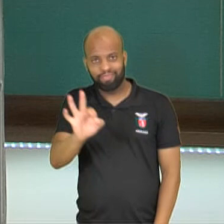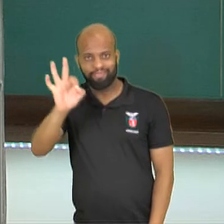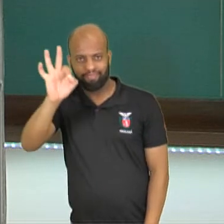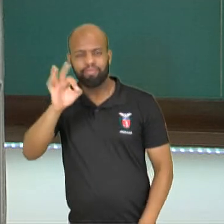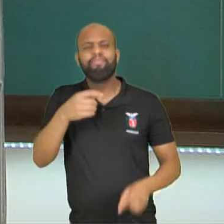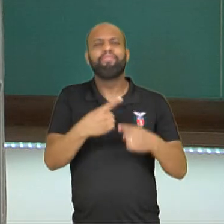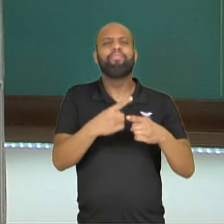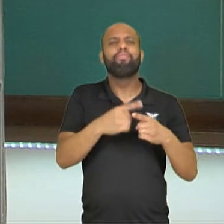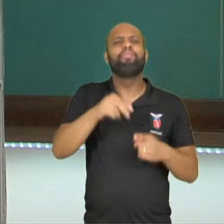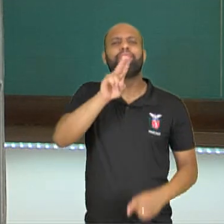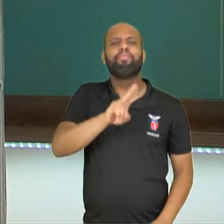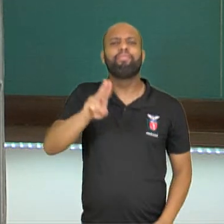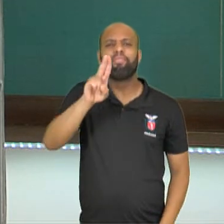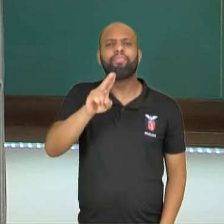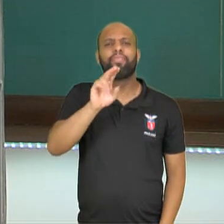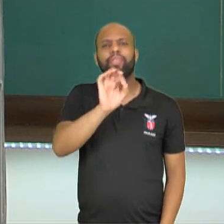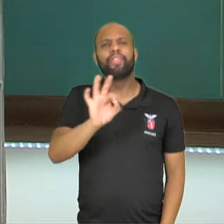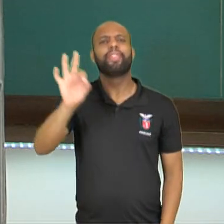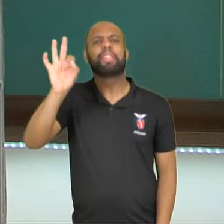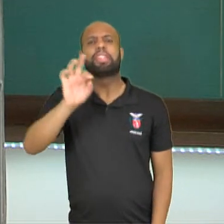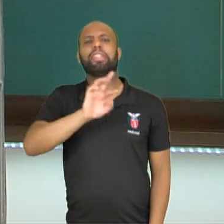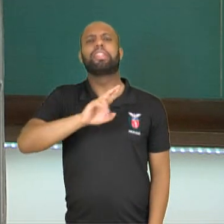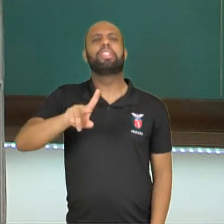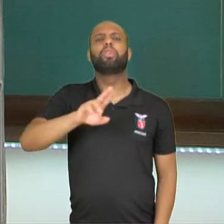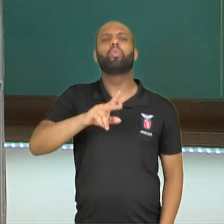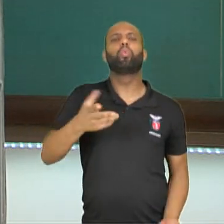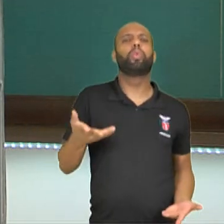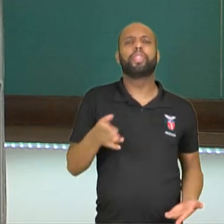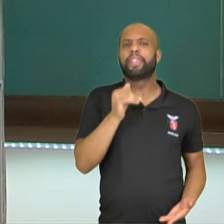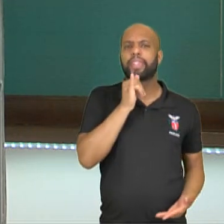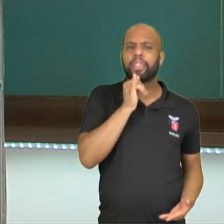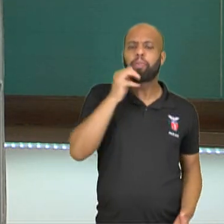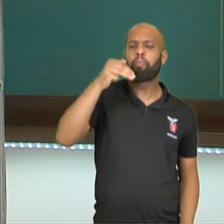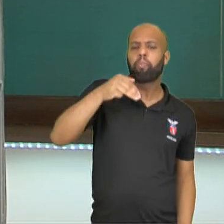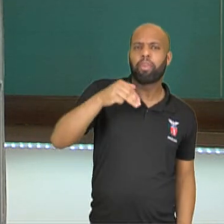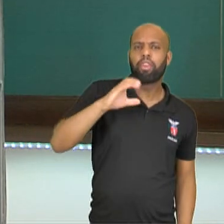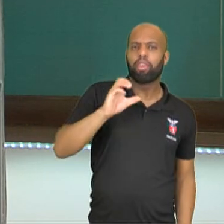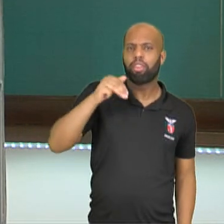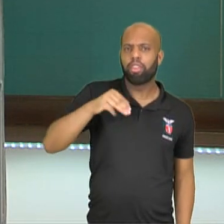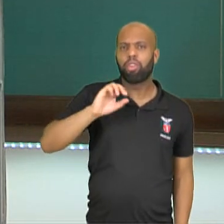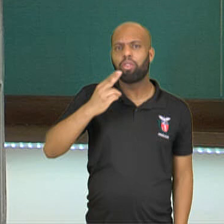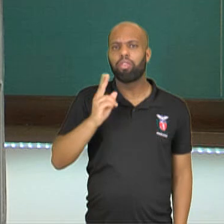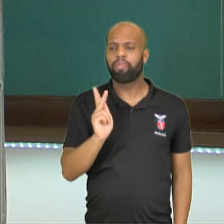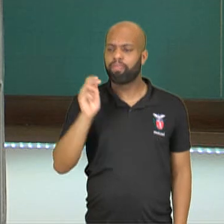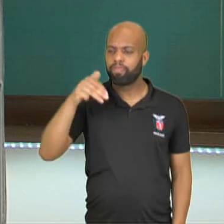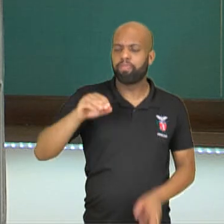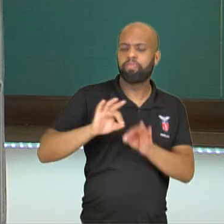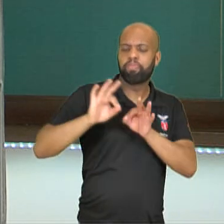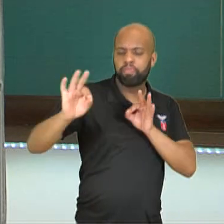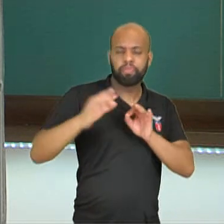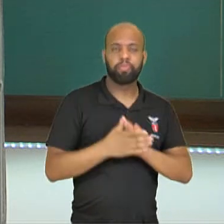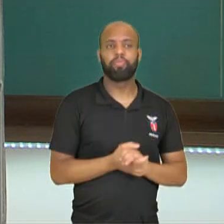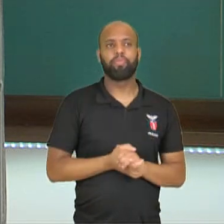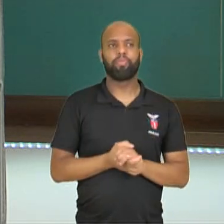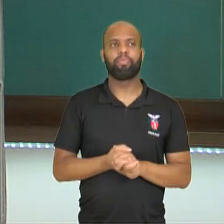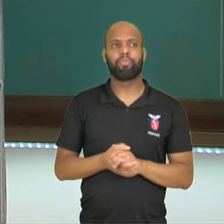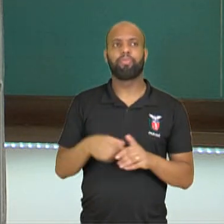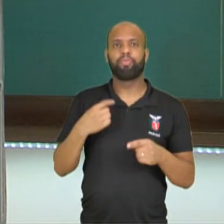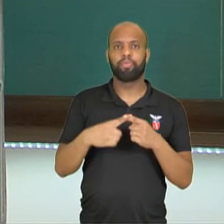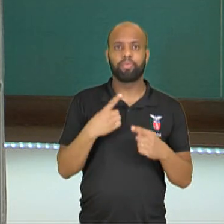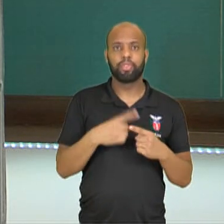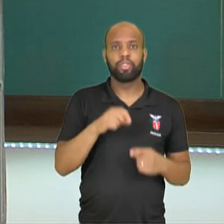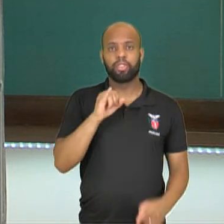que utilizamos a medida em graus e não a medida em metros, centímetros ou quilômetros? Pois,